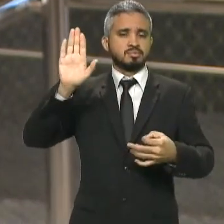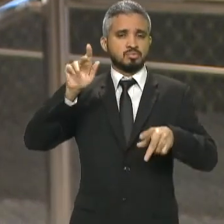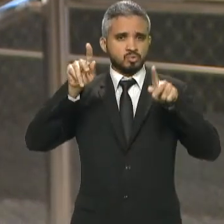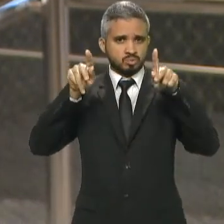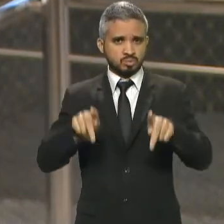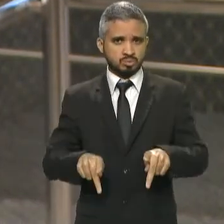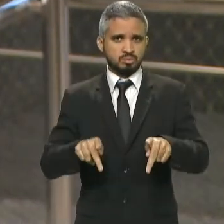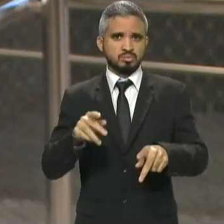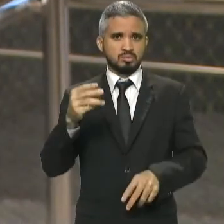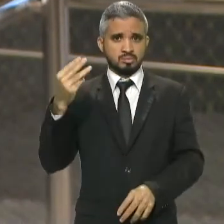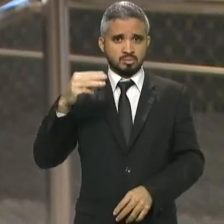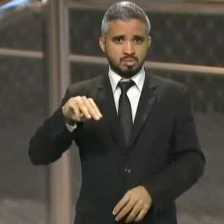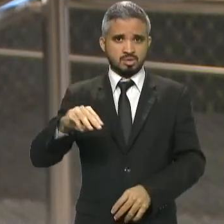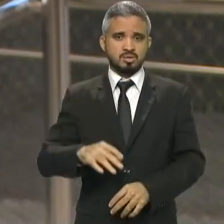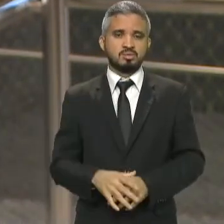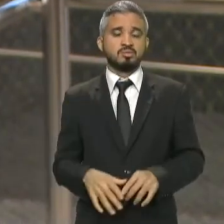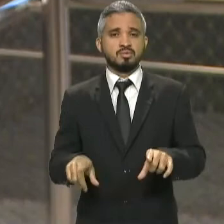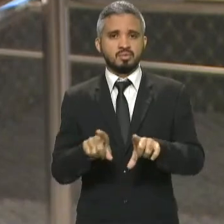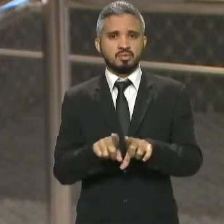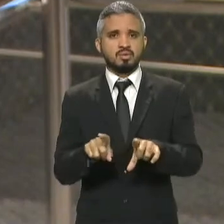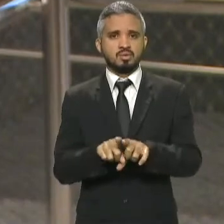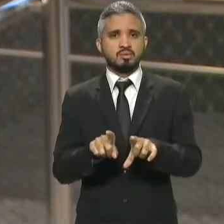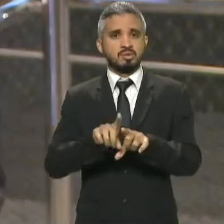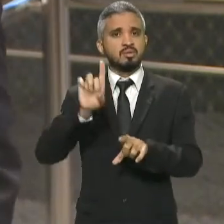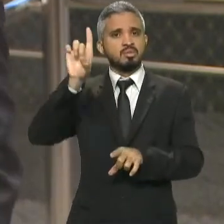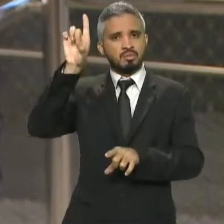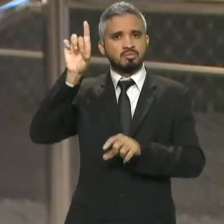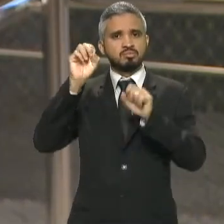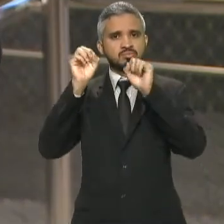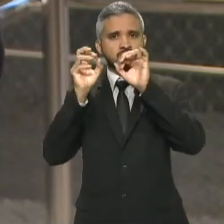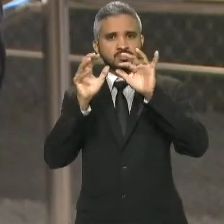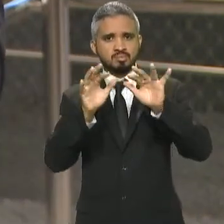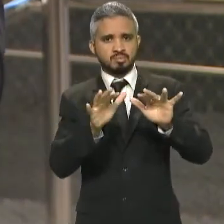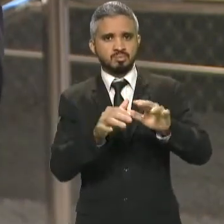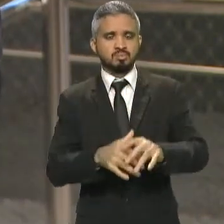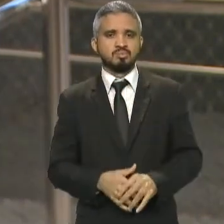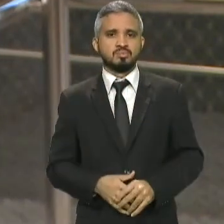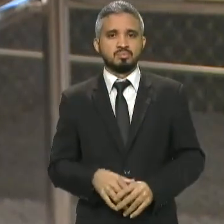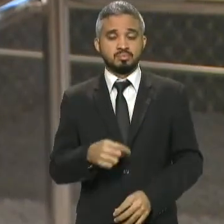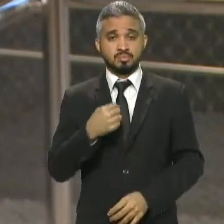do Maranhão e pela consolidação divina. Fica aqui o meu testemunho